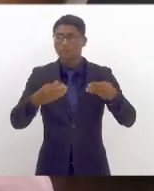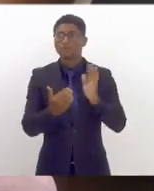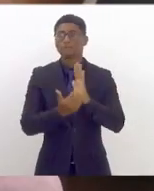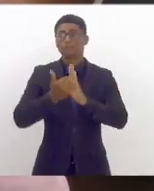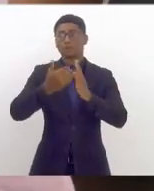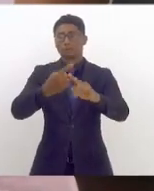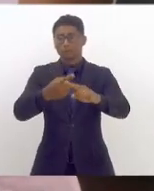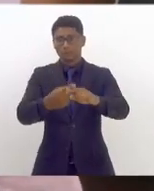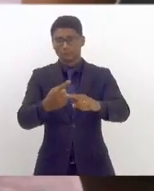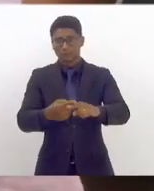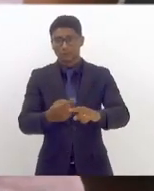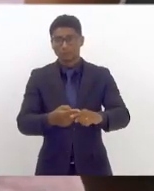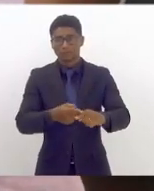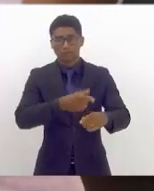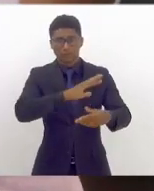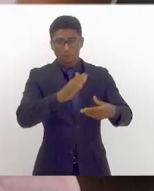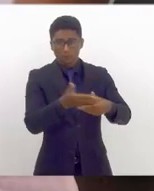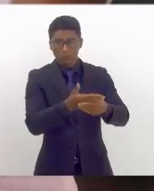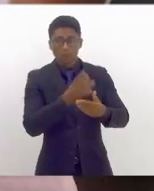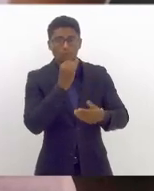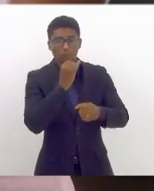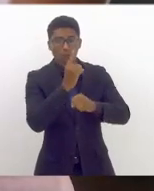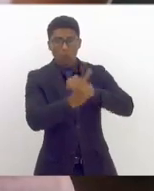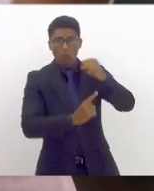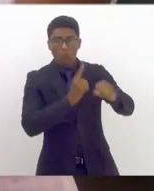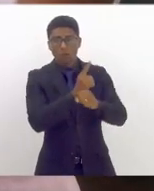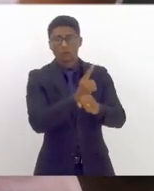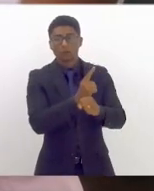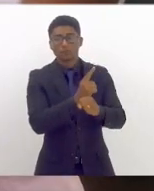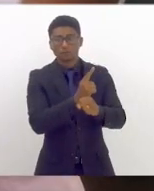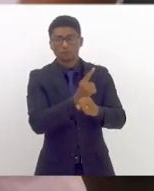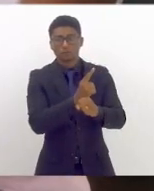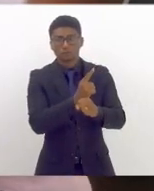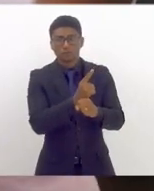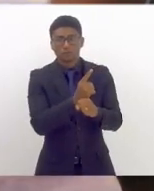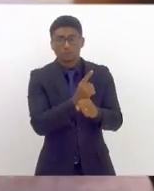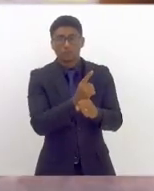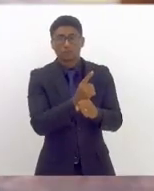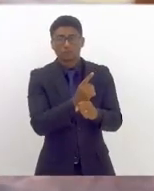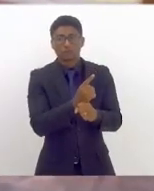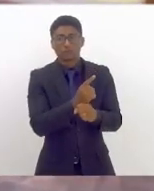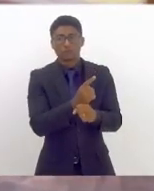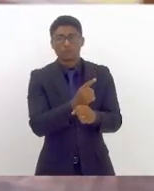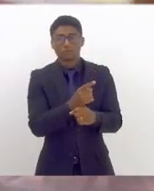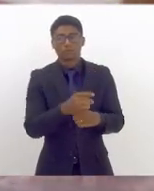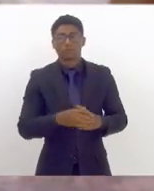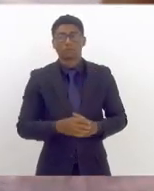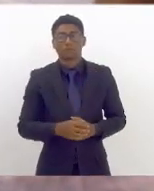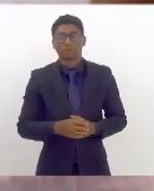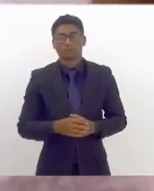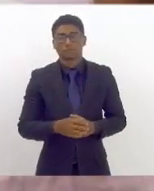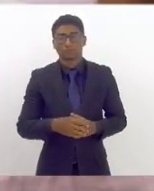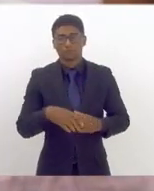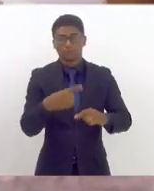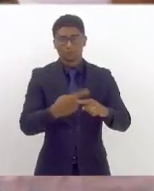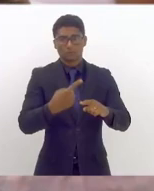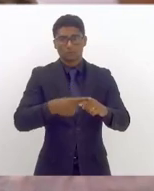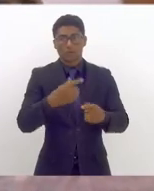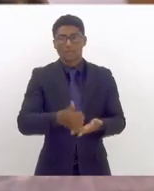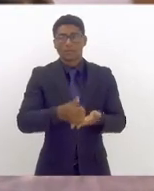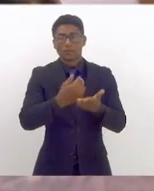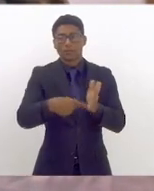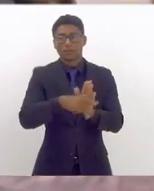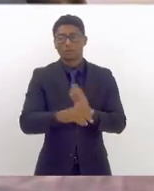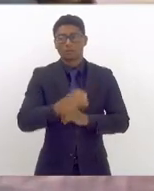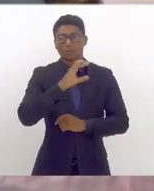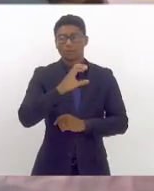o processo que tem um ano Ou seja a emenda a emenda tá sendo acordada no espírito o que a assessoria da desejada